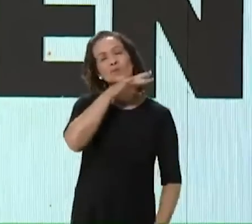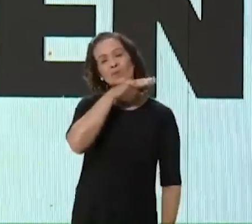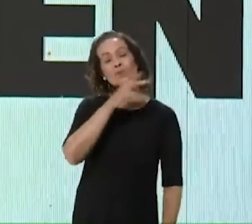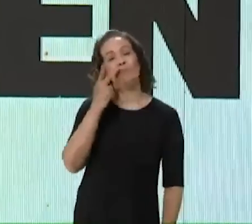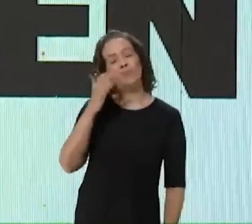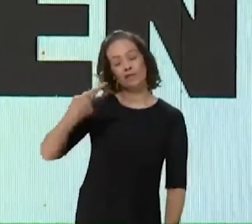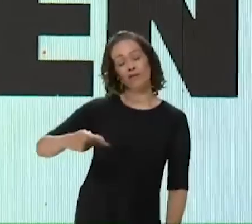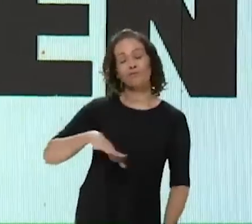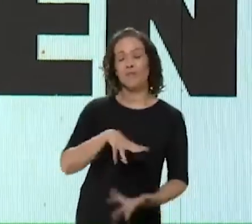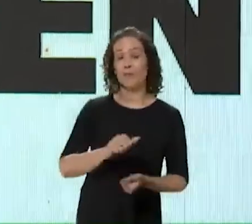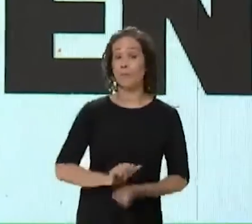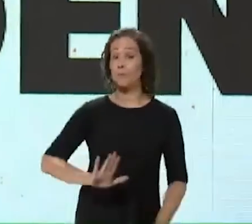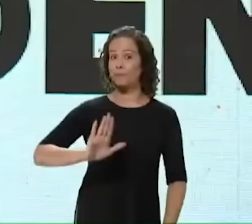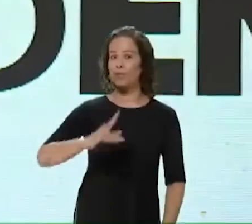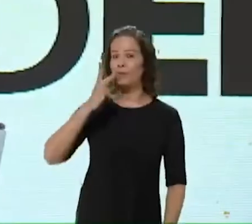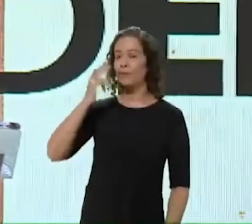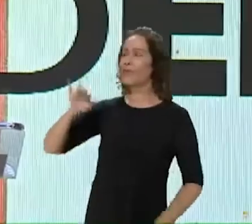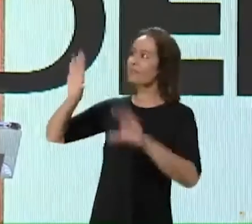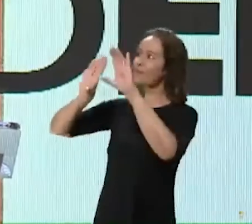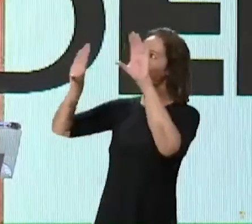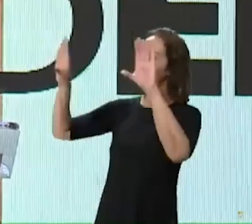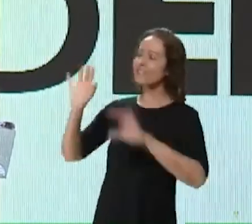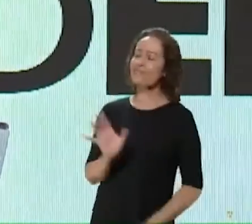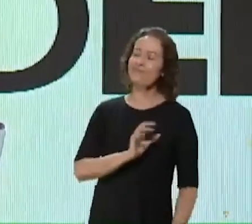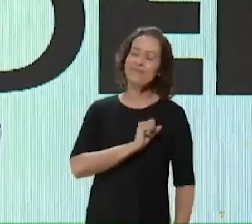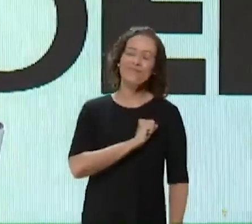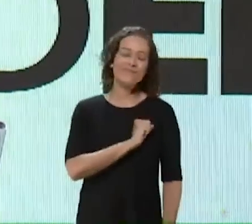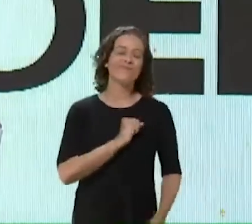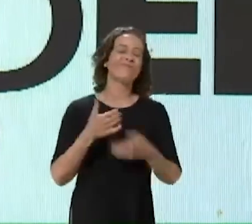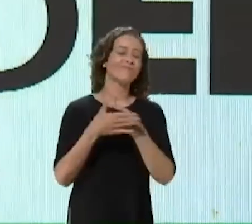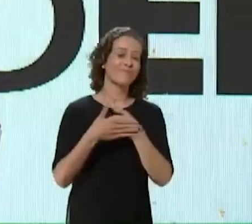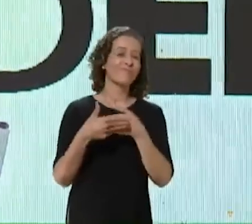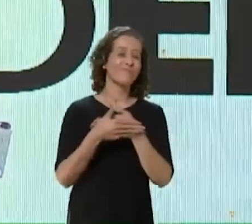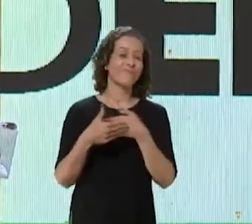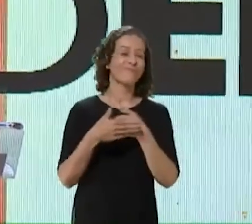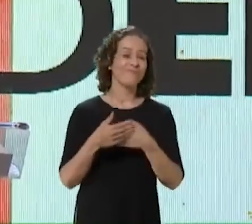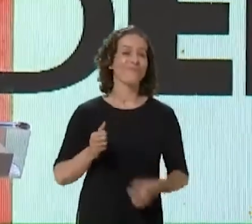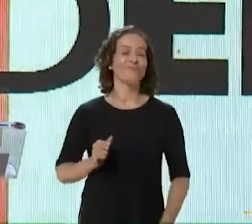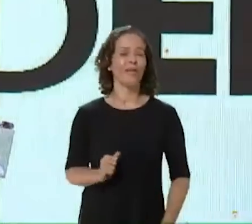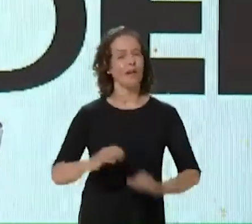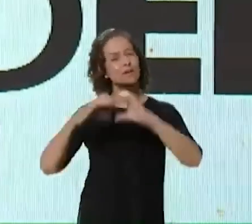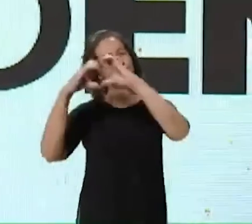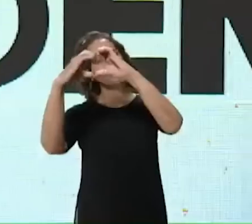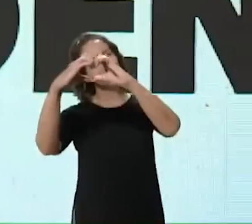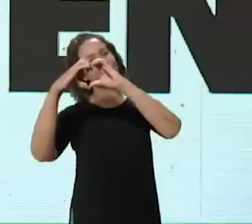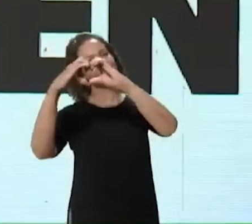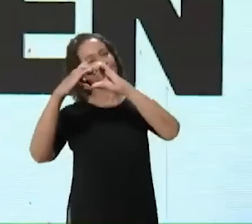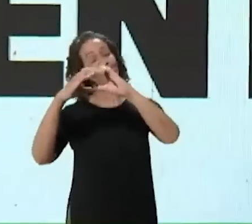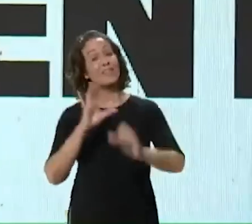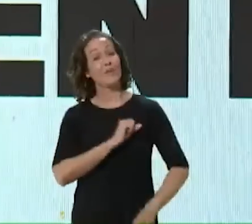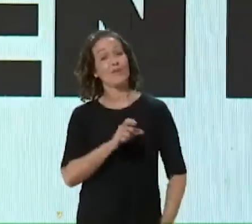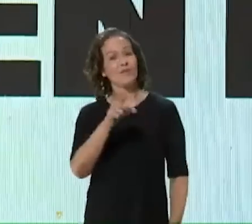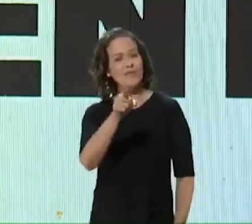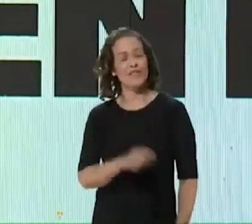Mas o Pai Celeste é amoroso. Ele é diferente. Ele faz coração para você, ele te ama. E ele me mandou